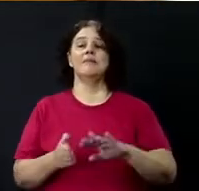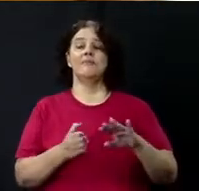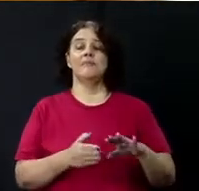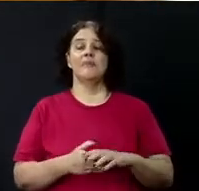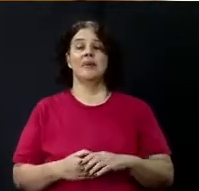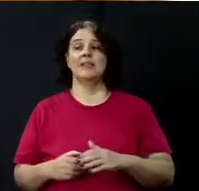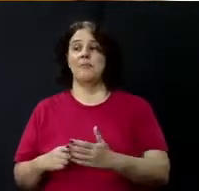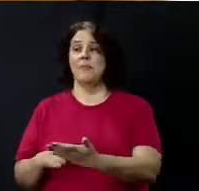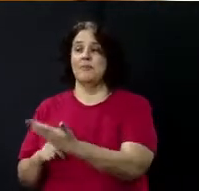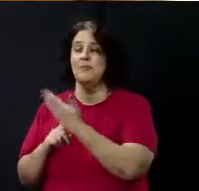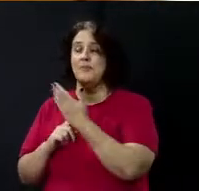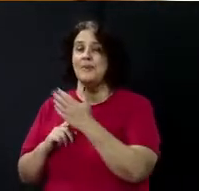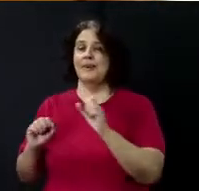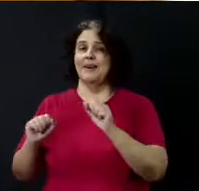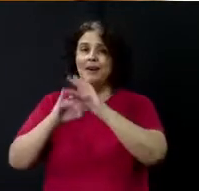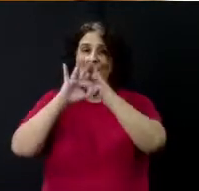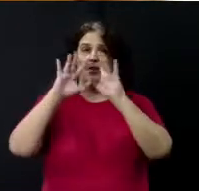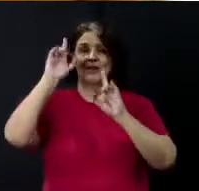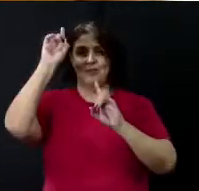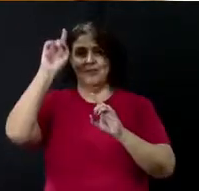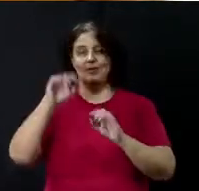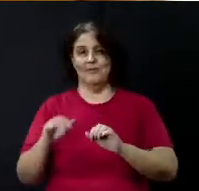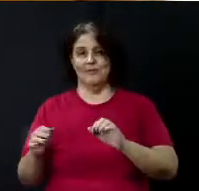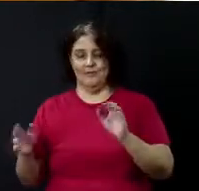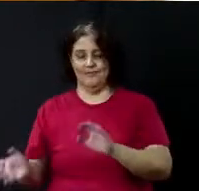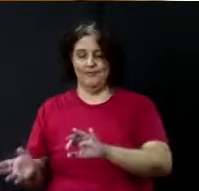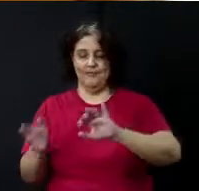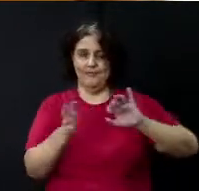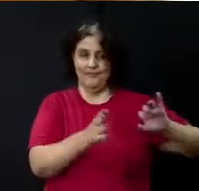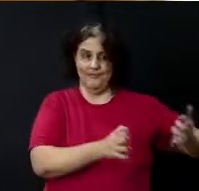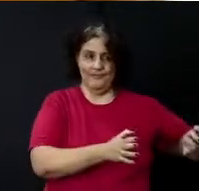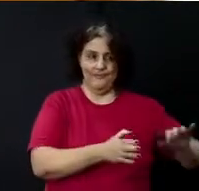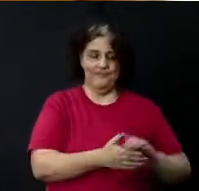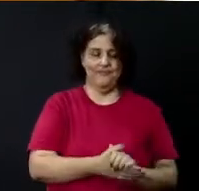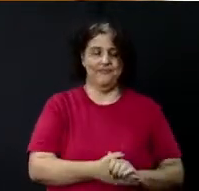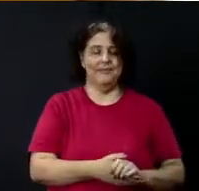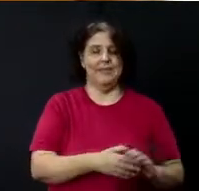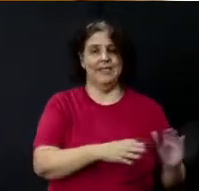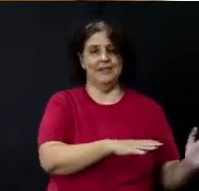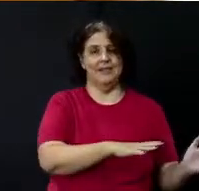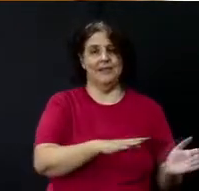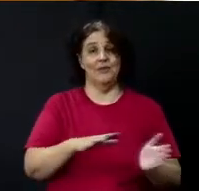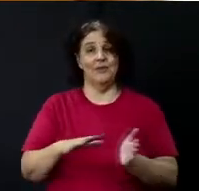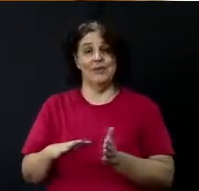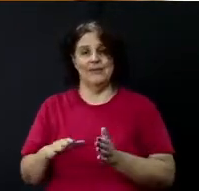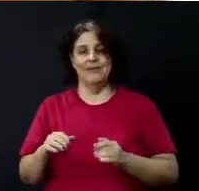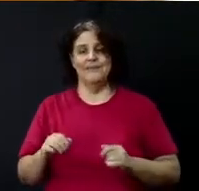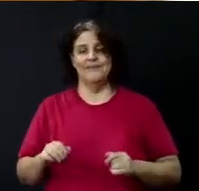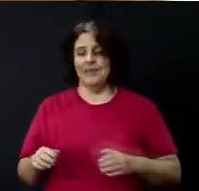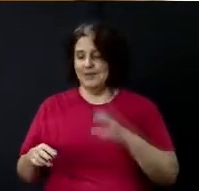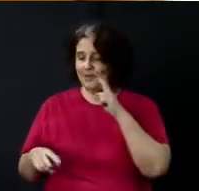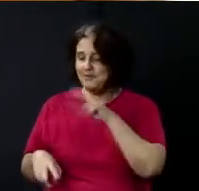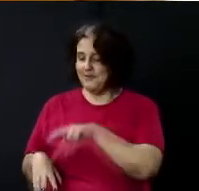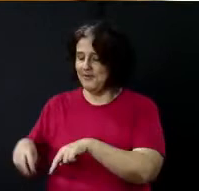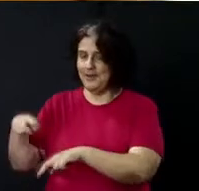da glória de Deus. Então, o que esse termo cura pode nos falar? No Antigo Testamento nós temos